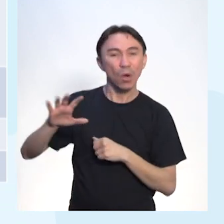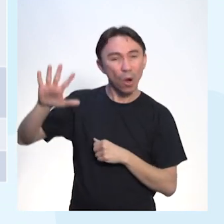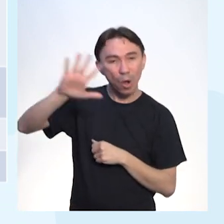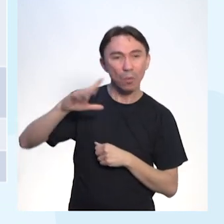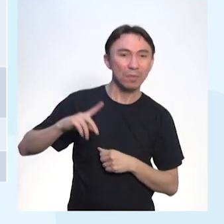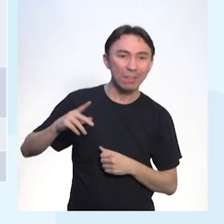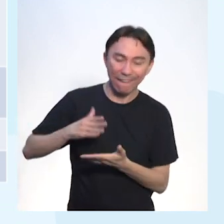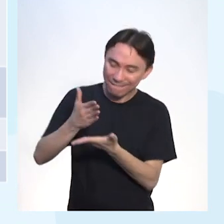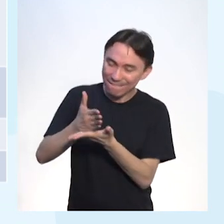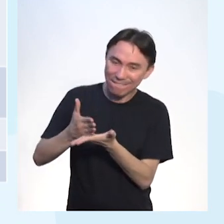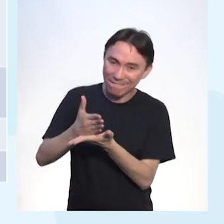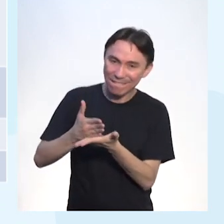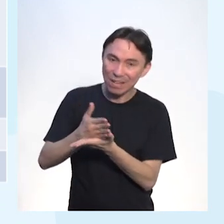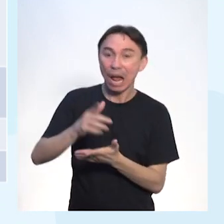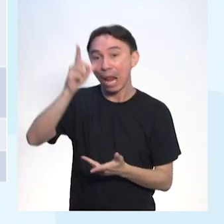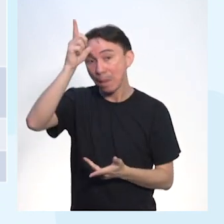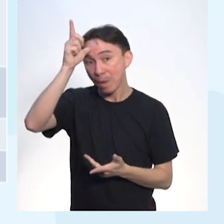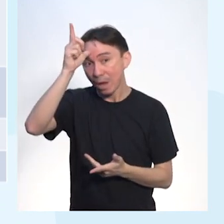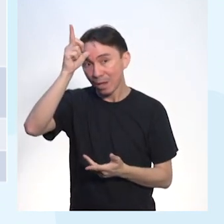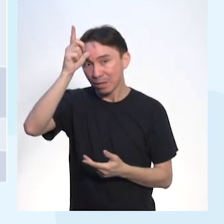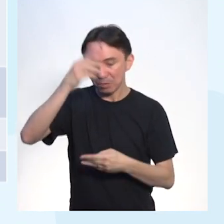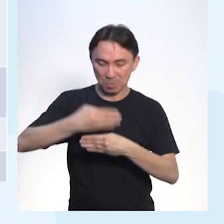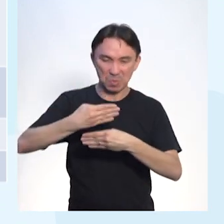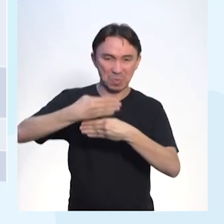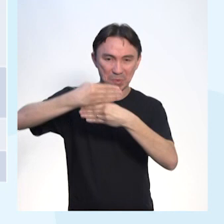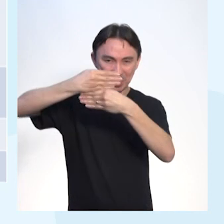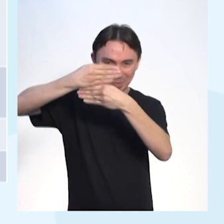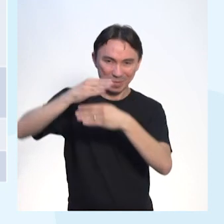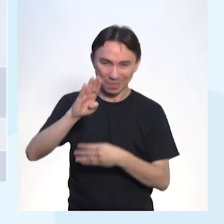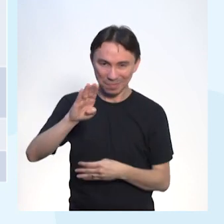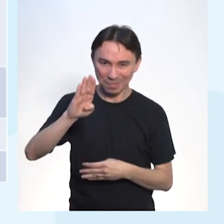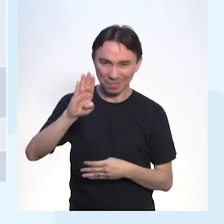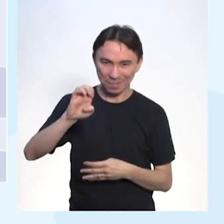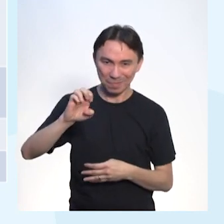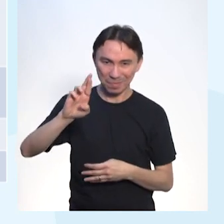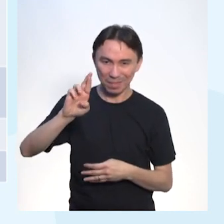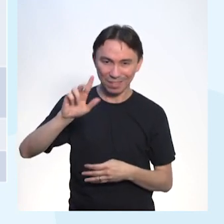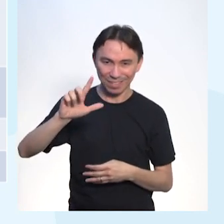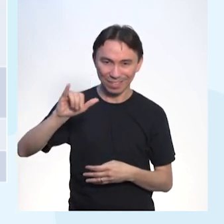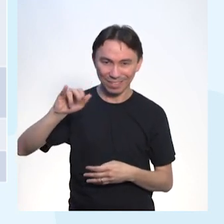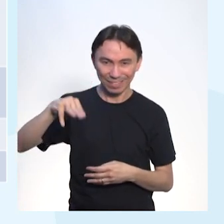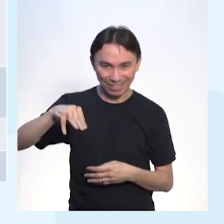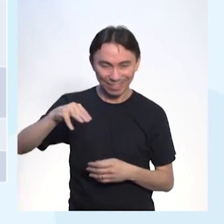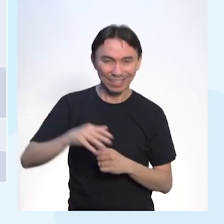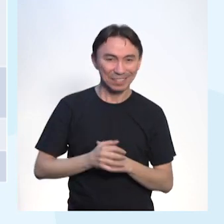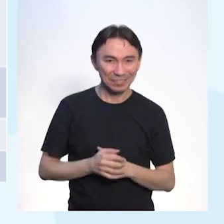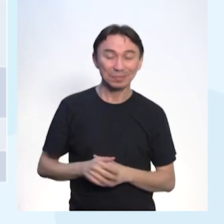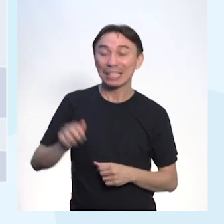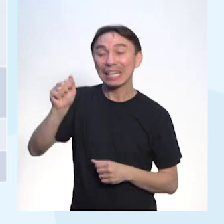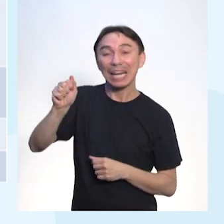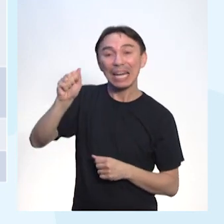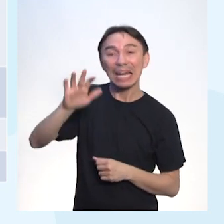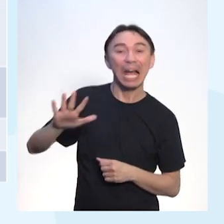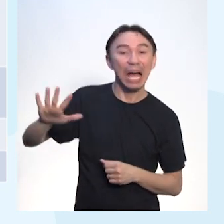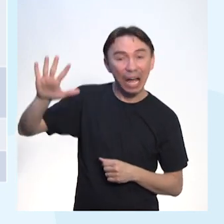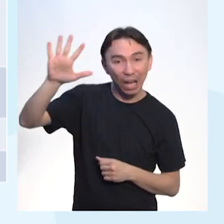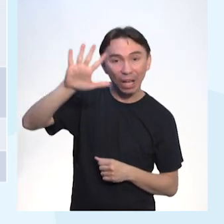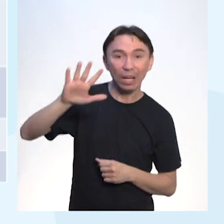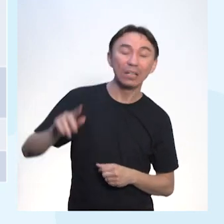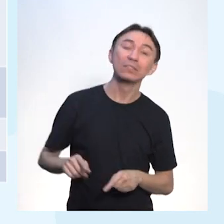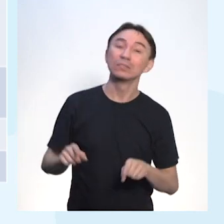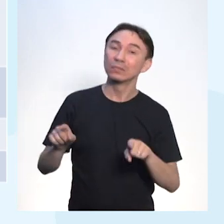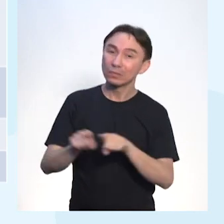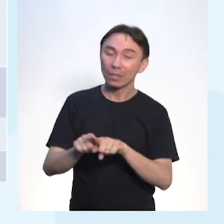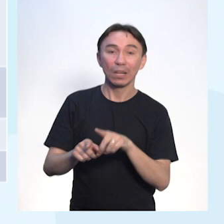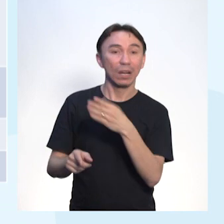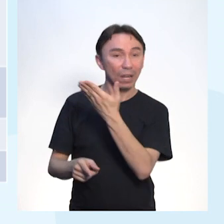famoso Muro de Berlim. Na Ásia, nós teremos a República, a instalação da República Popular